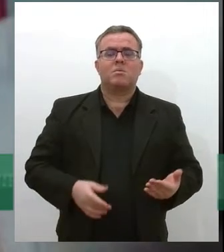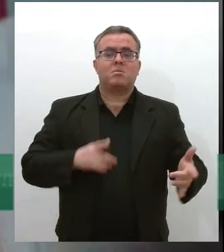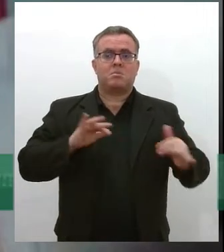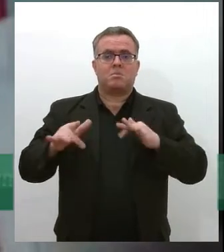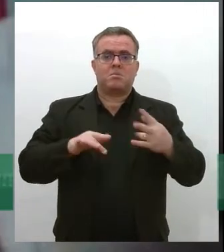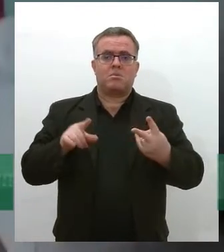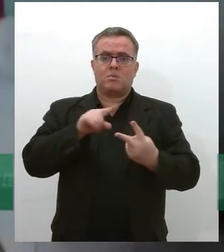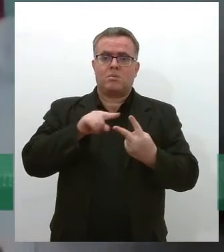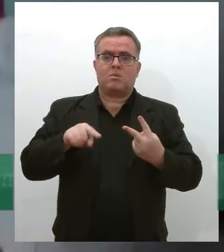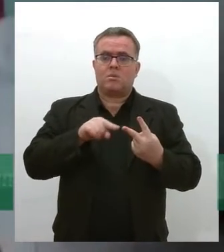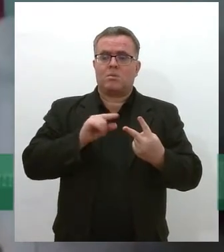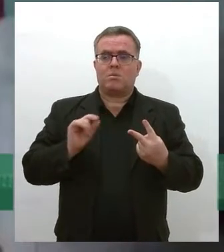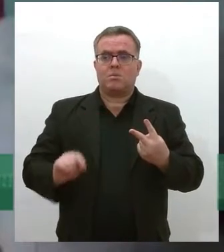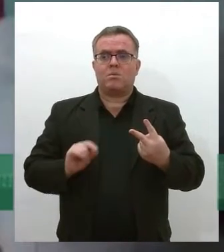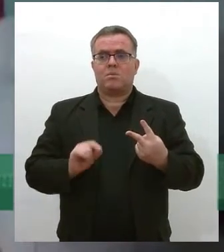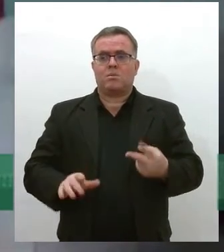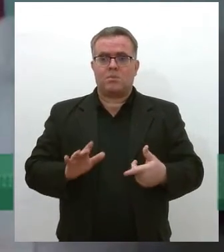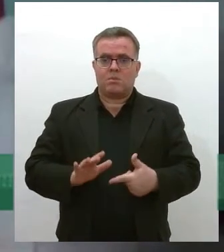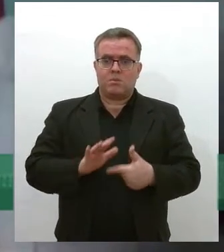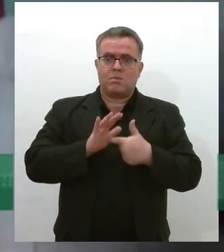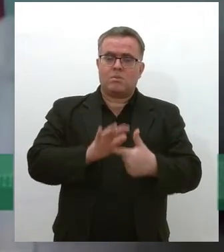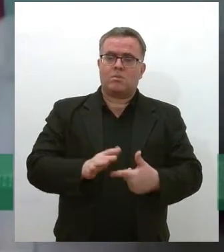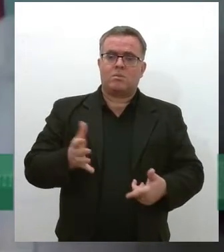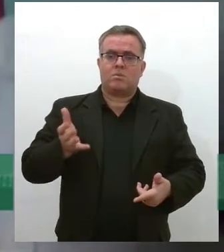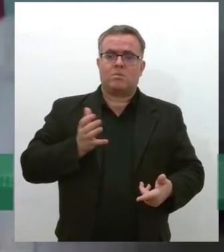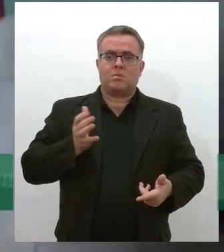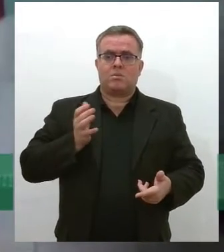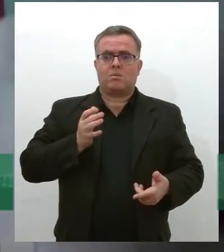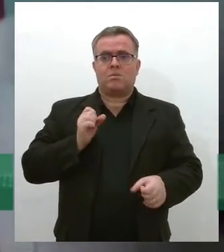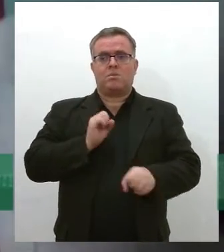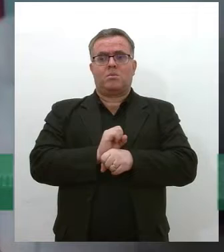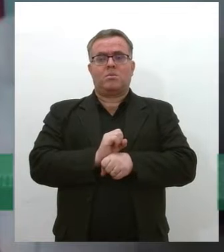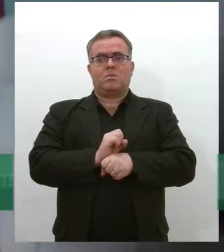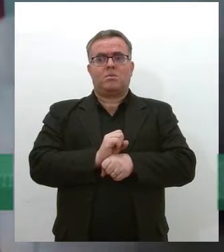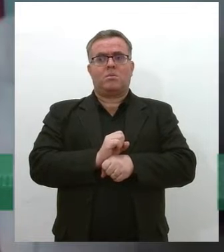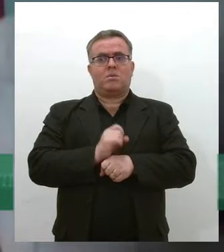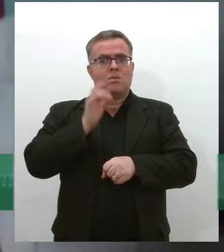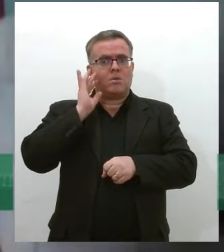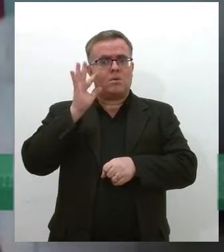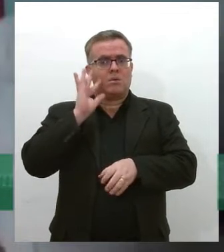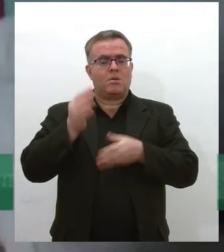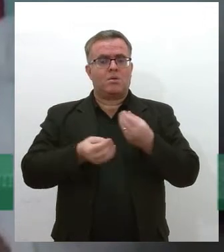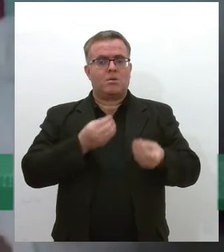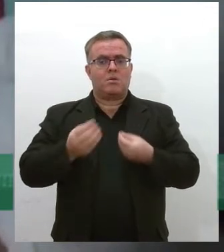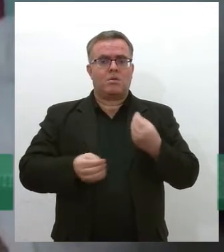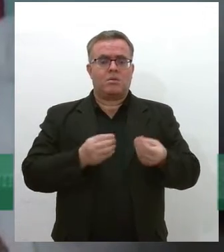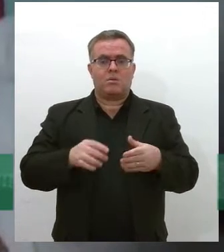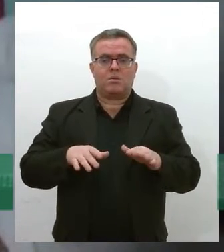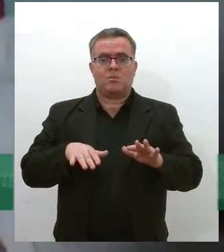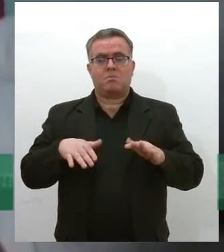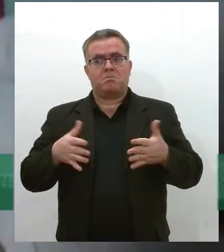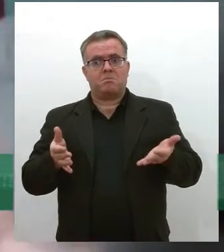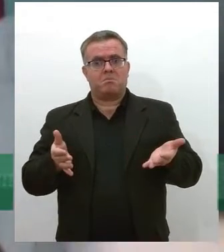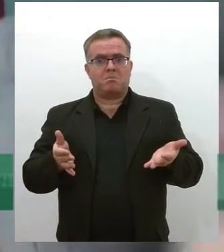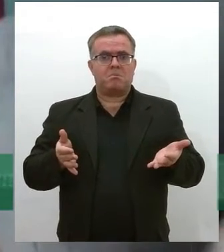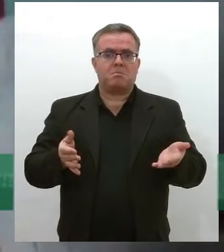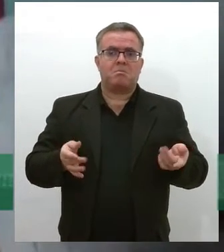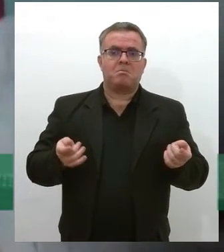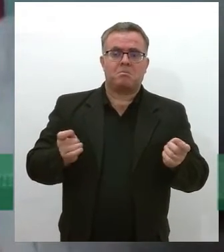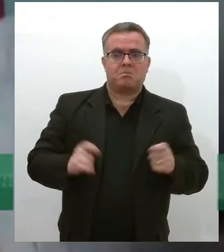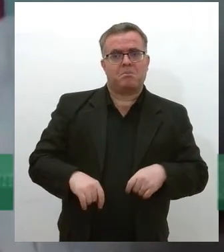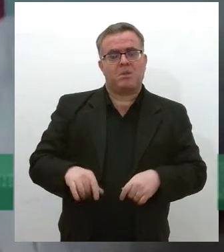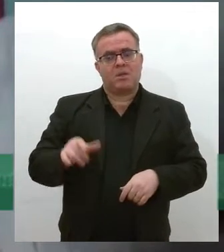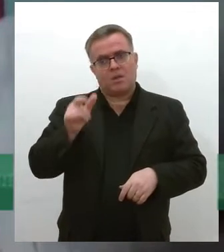fazendo com que essas elites passem a repensar esse projeto. E eu vou pensar, olha, de repente pode ser muito mais interessante, sim,